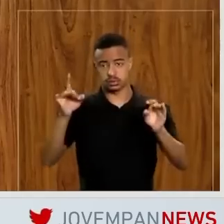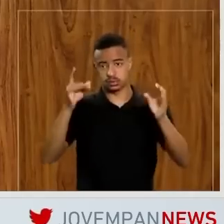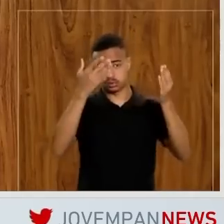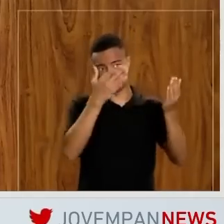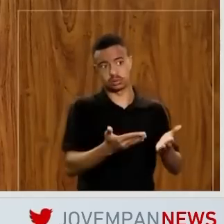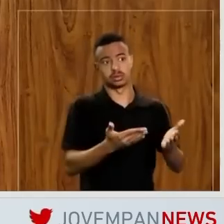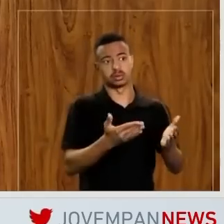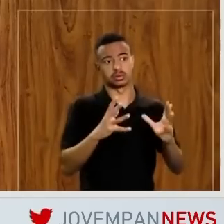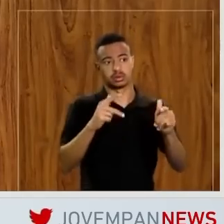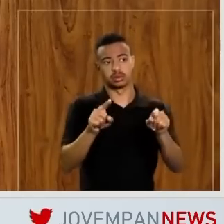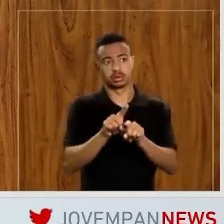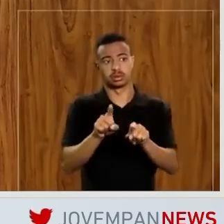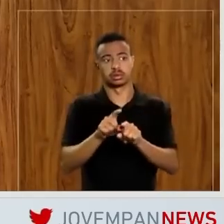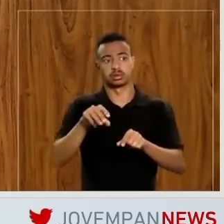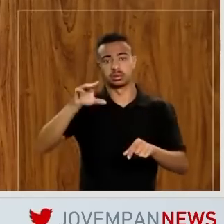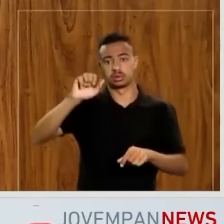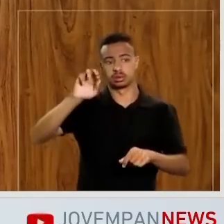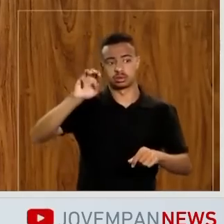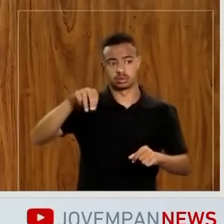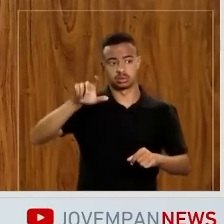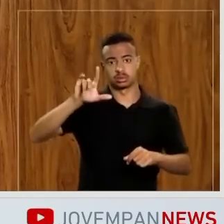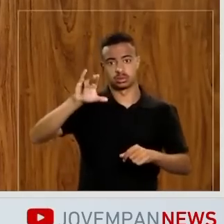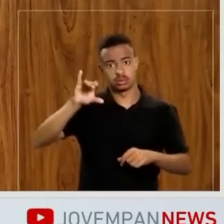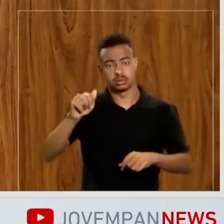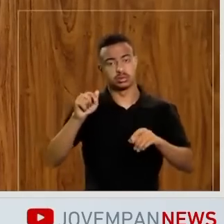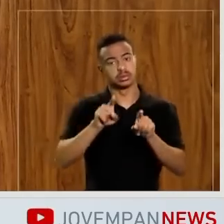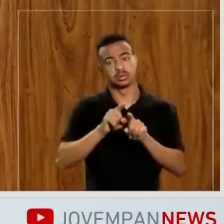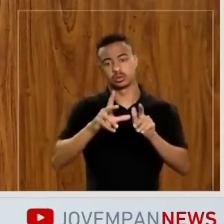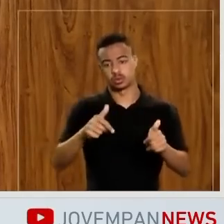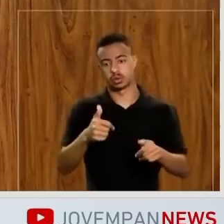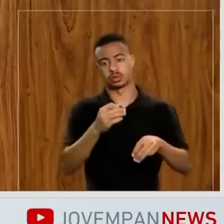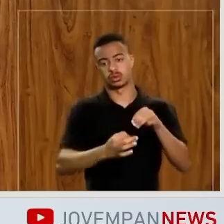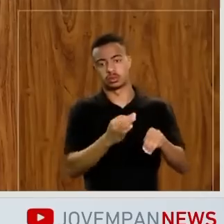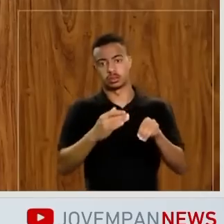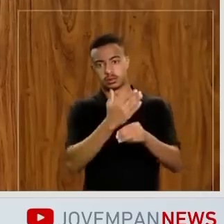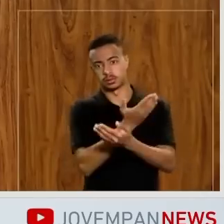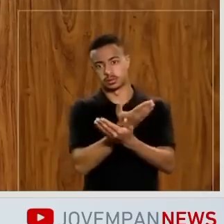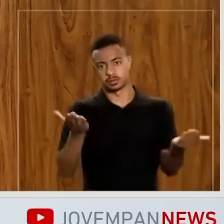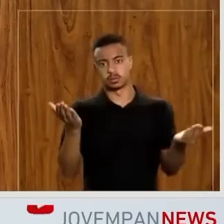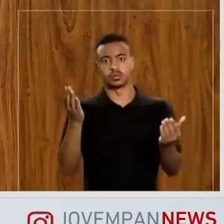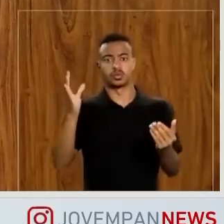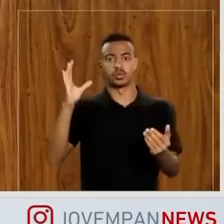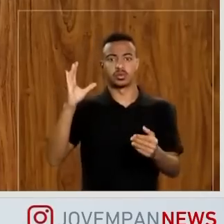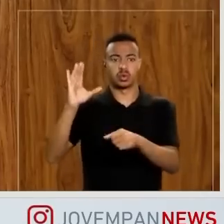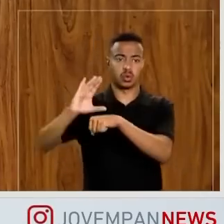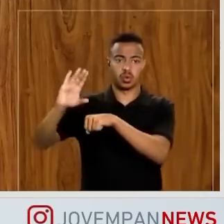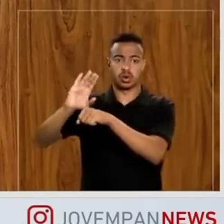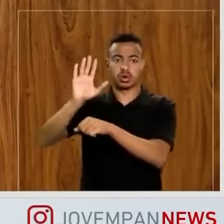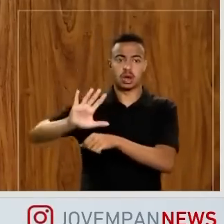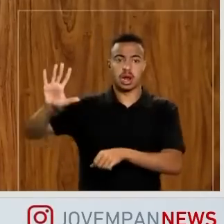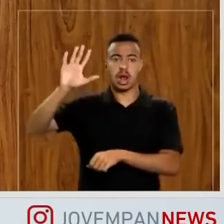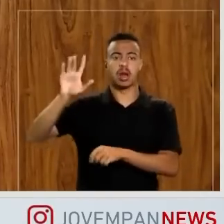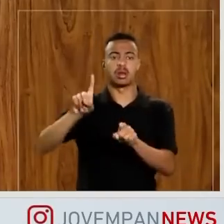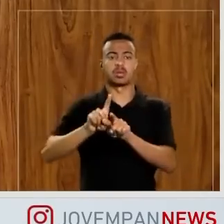isso nunca havia ocorrido antes com membros da magistratura. Então, o que eu estou dizendo é o seguinte, a Constituição Federal e